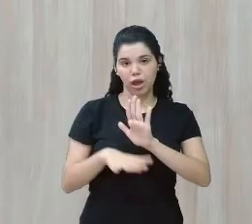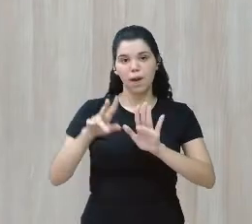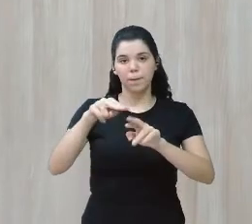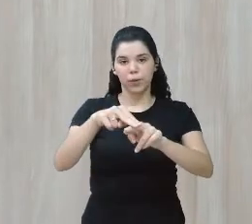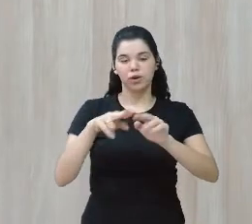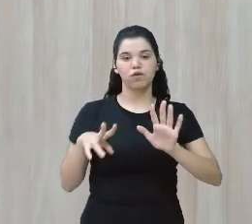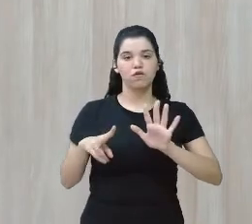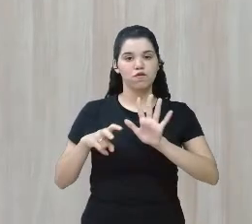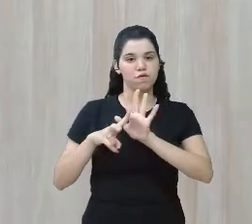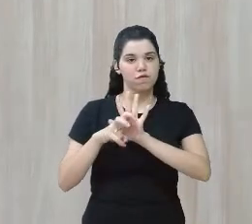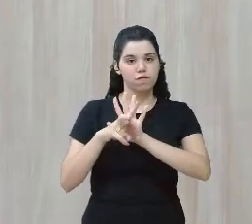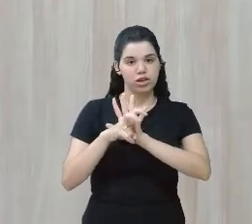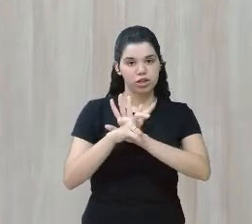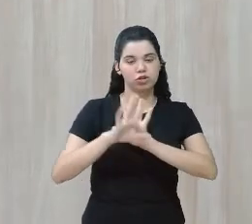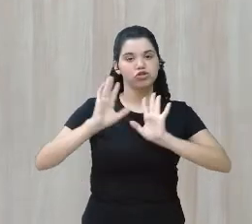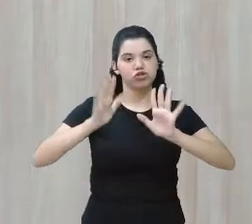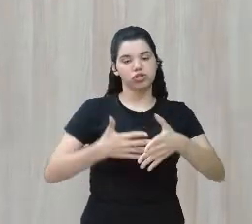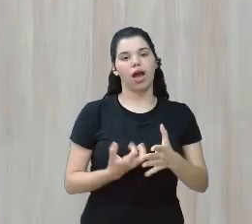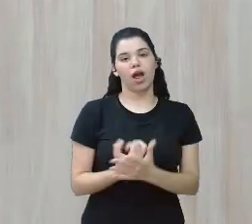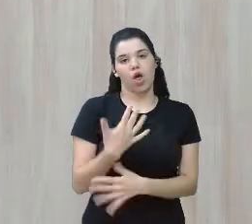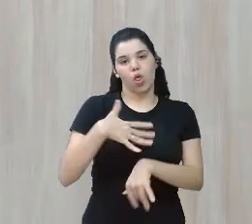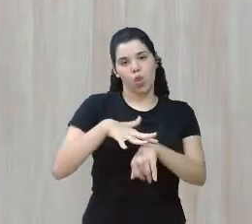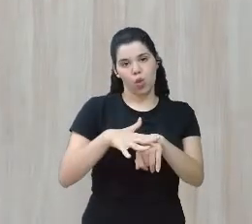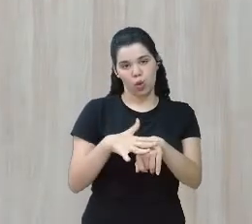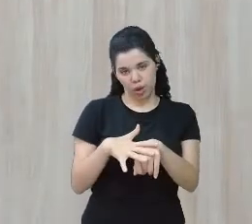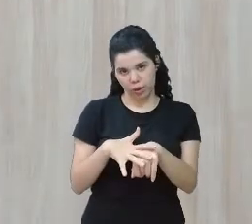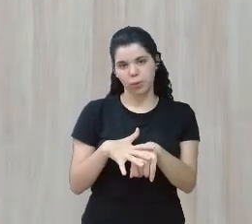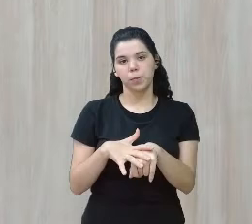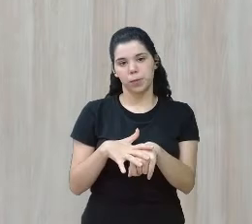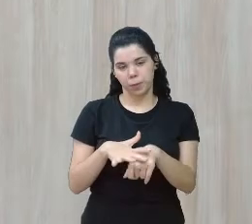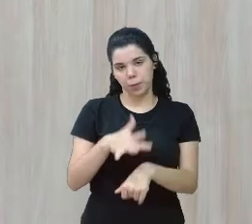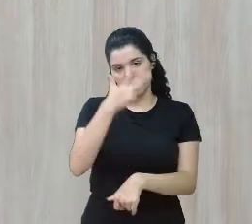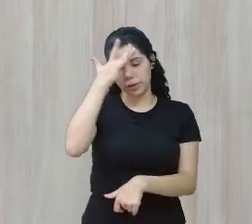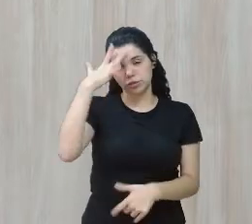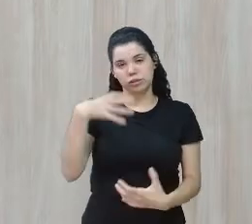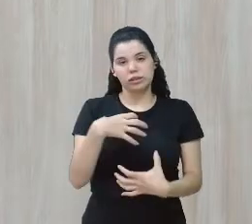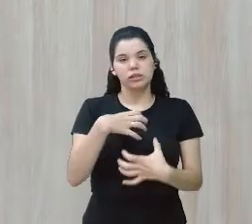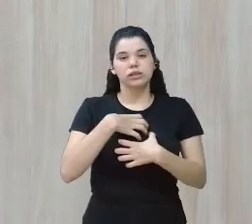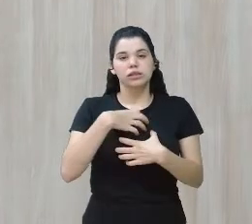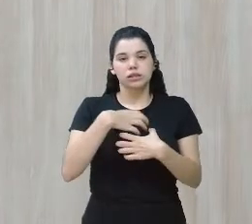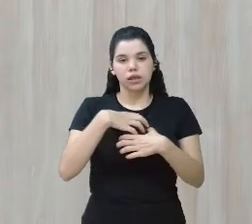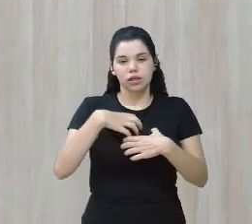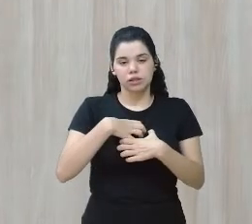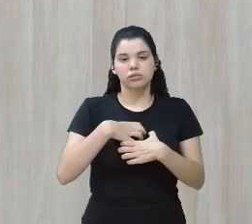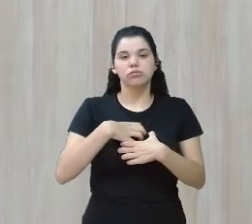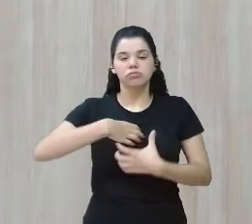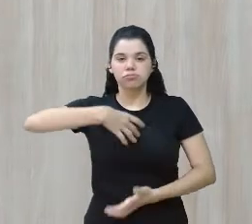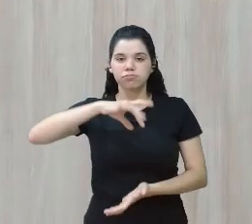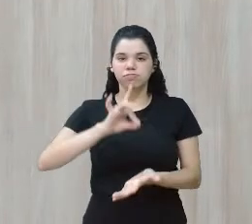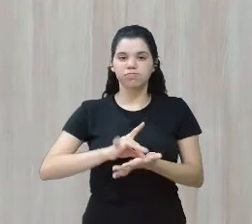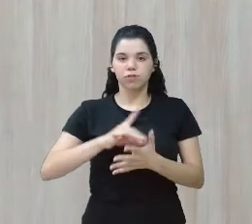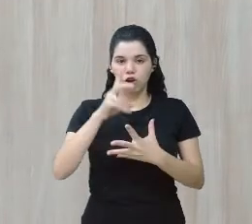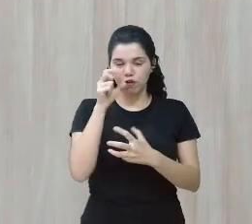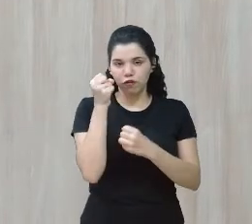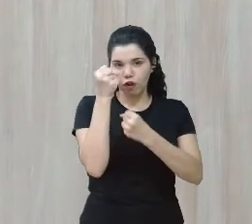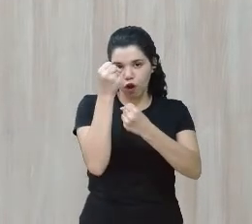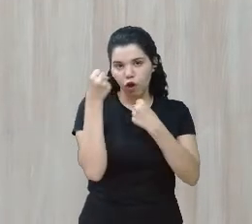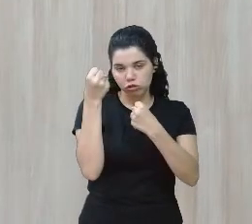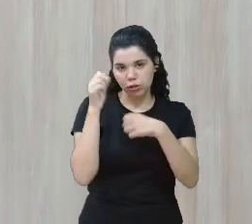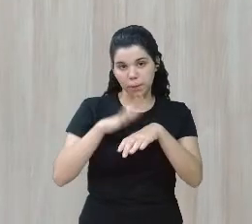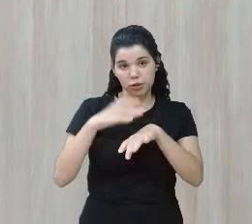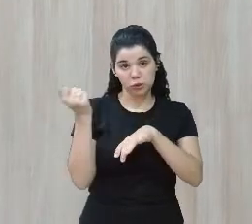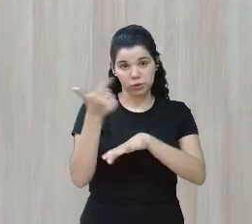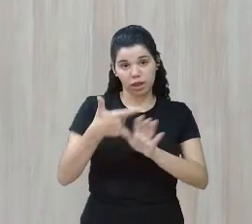está causando a doença. A pessoa já começa a sentir sintomas mais intensos,